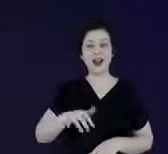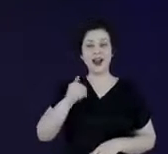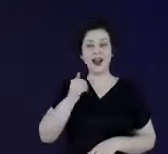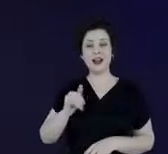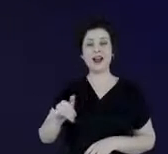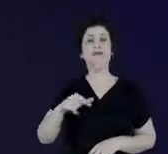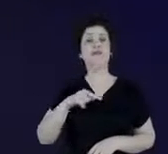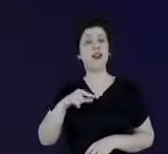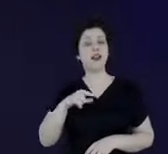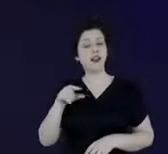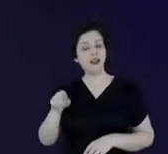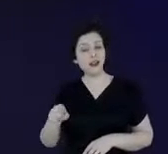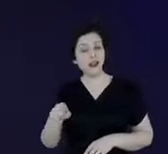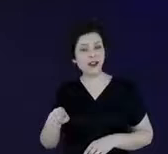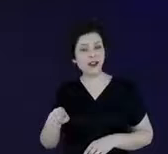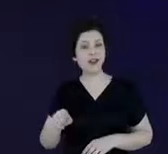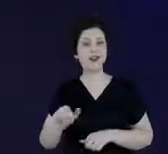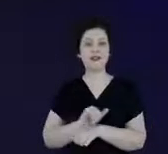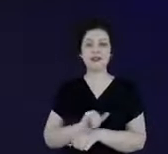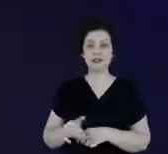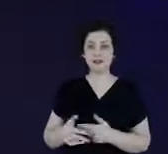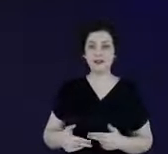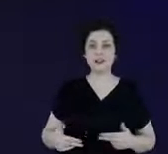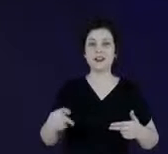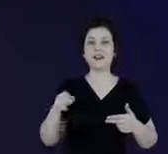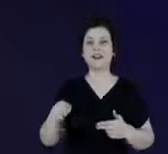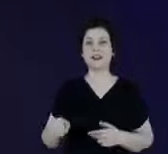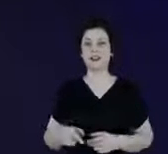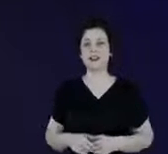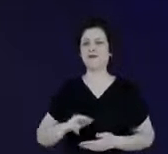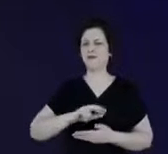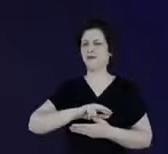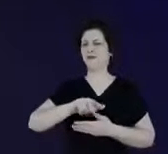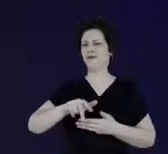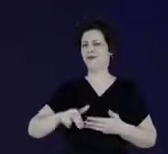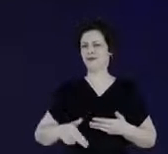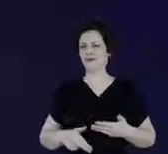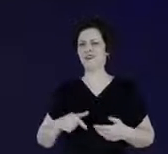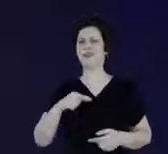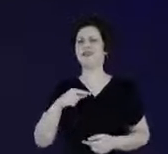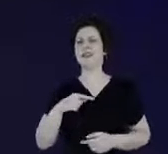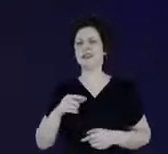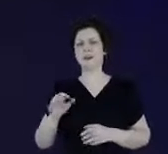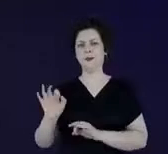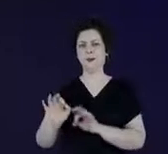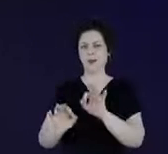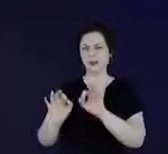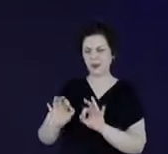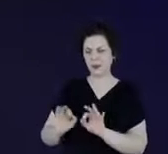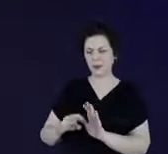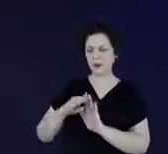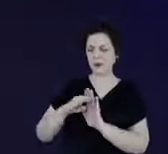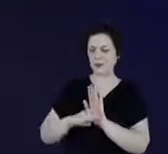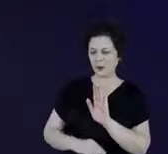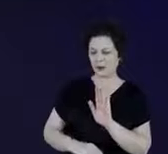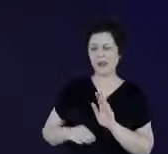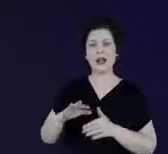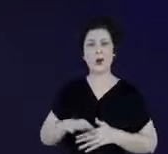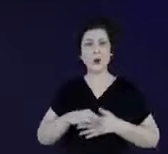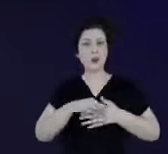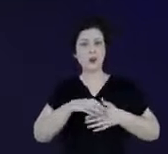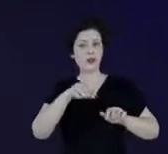gente tem sim é ferramentas bastantes ferramenta de planejamento os nossos líderes